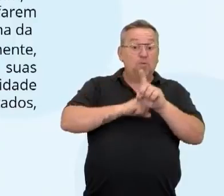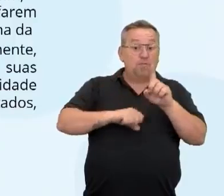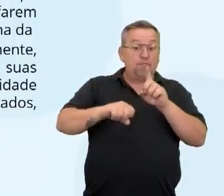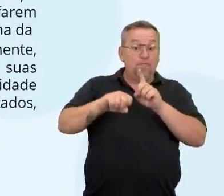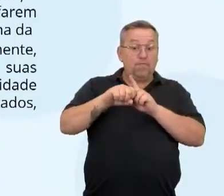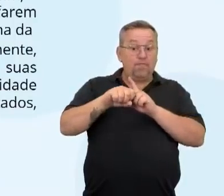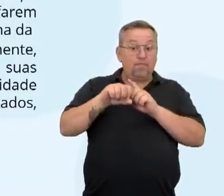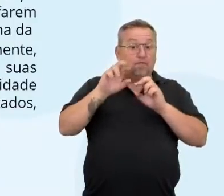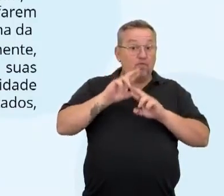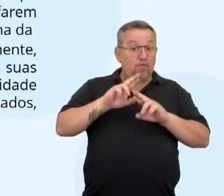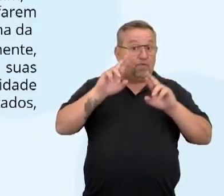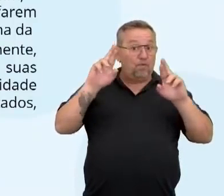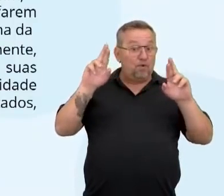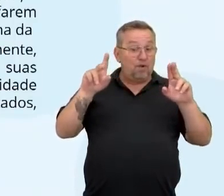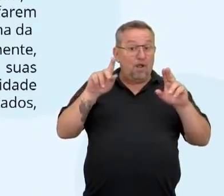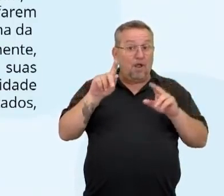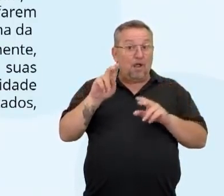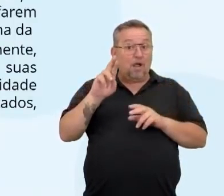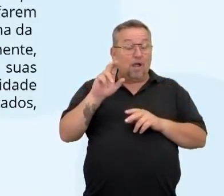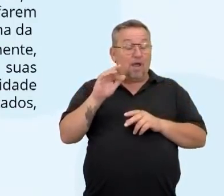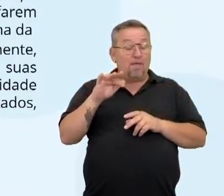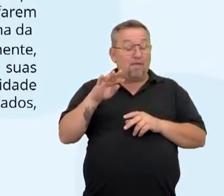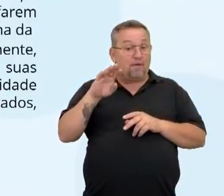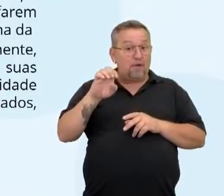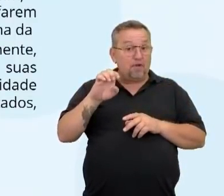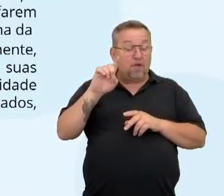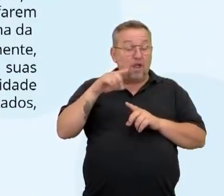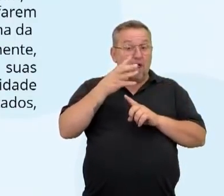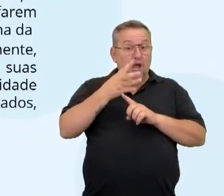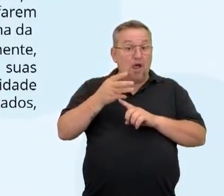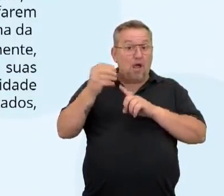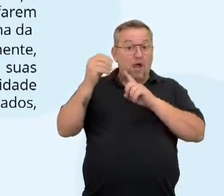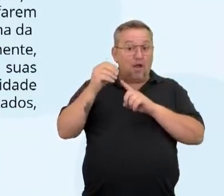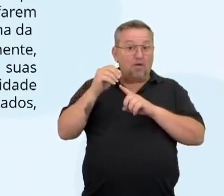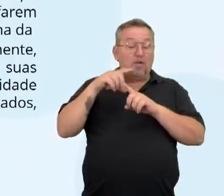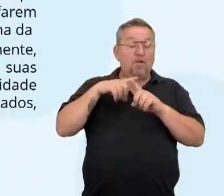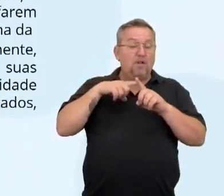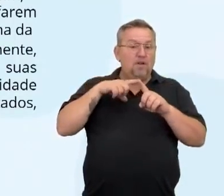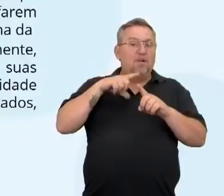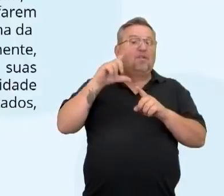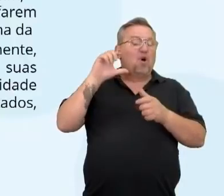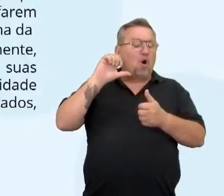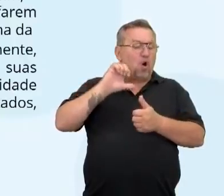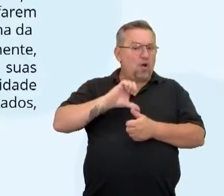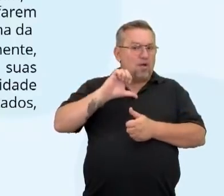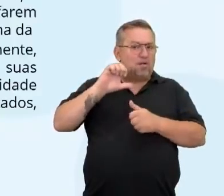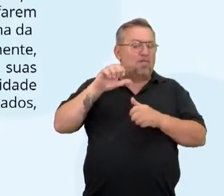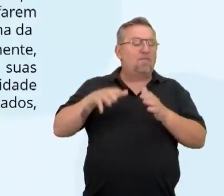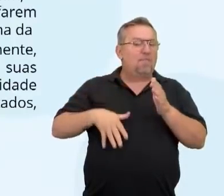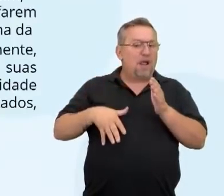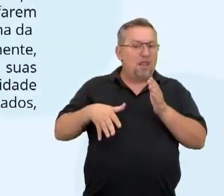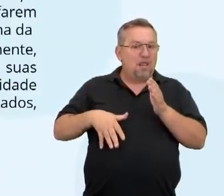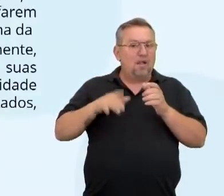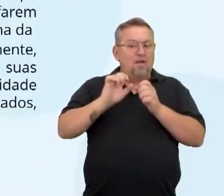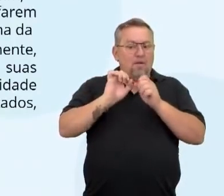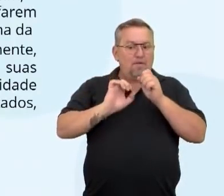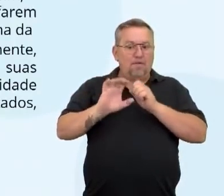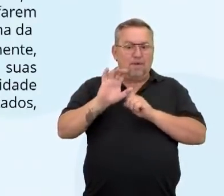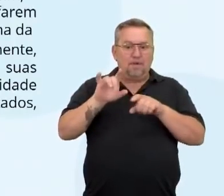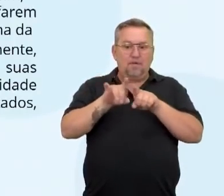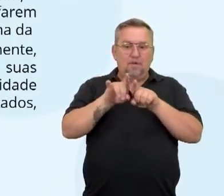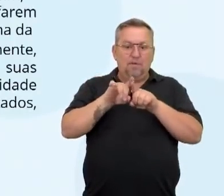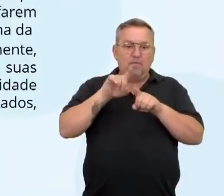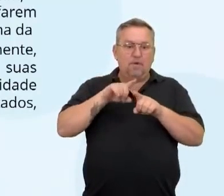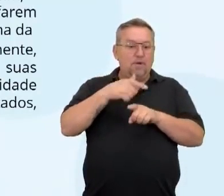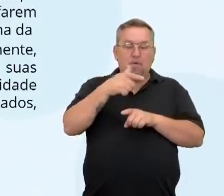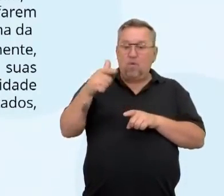social. Diferindo-se do grafite, a pichação é enquadrada no crime de vandalismo contra o patrimônio público ou privado, uma vez que